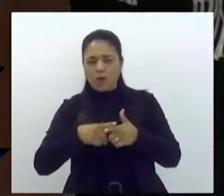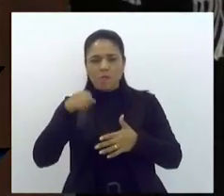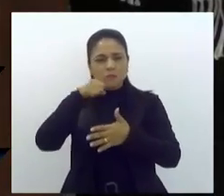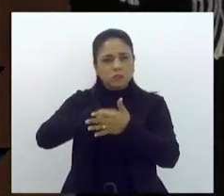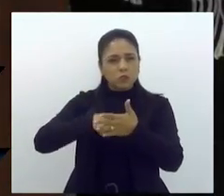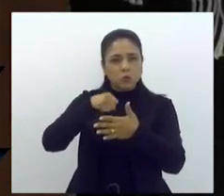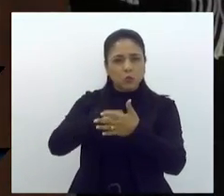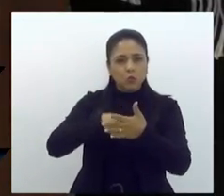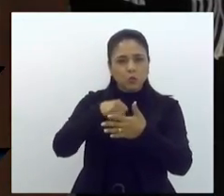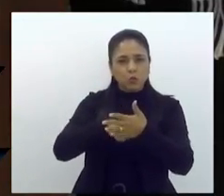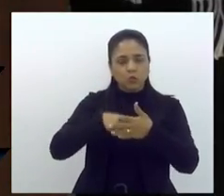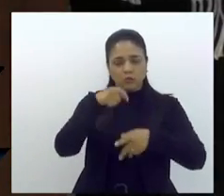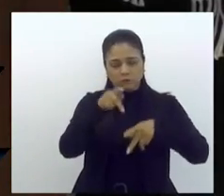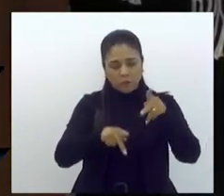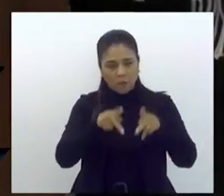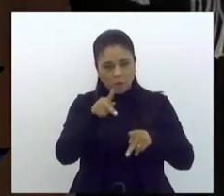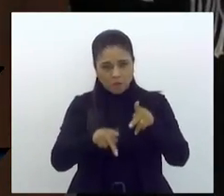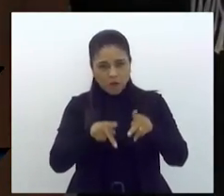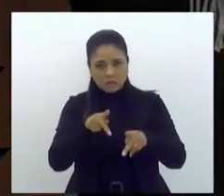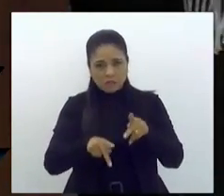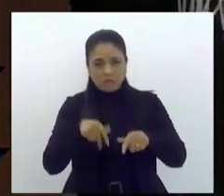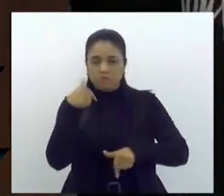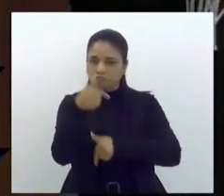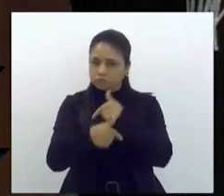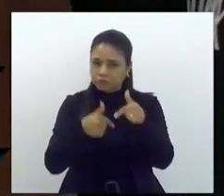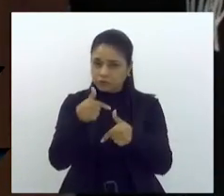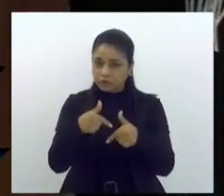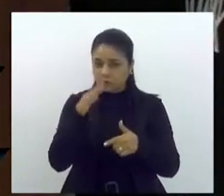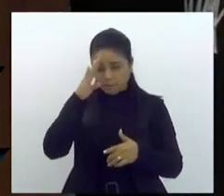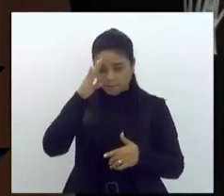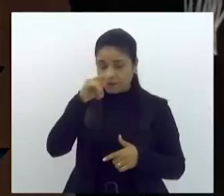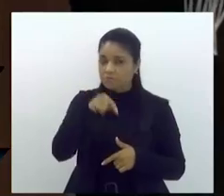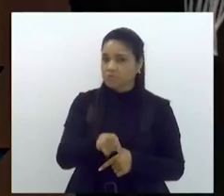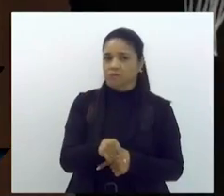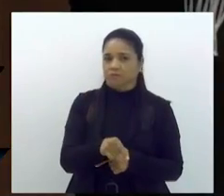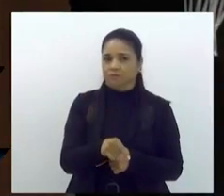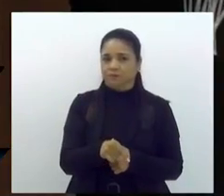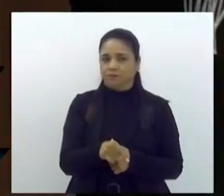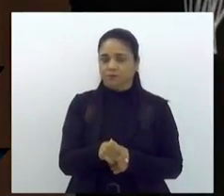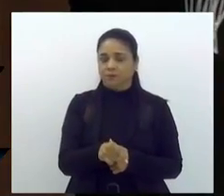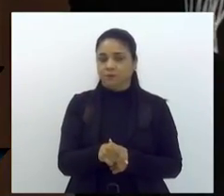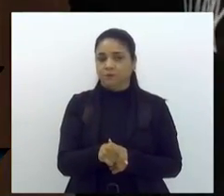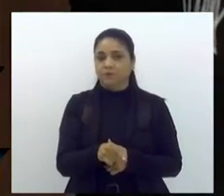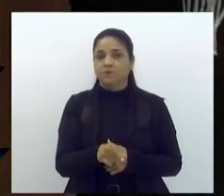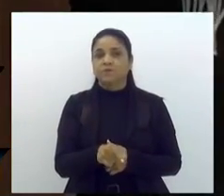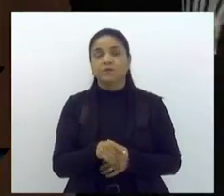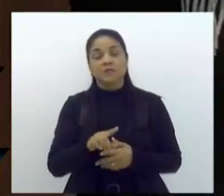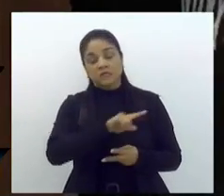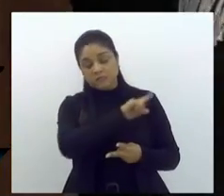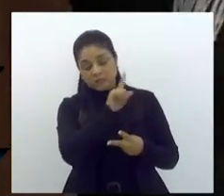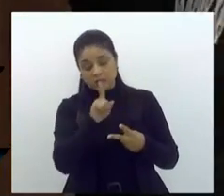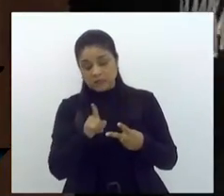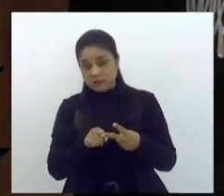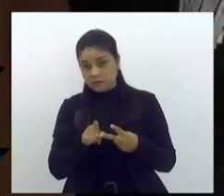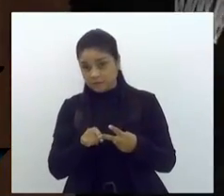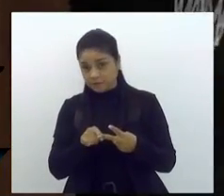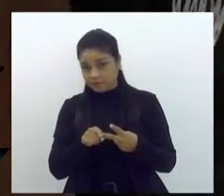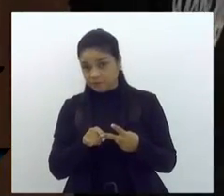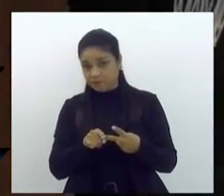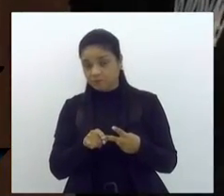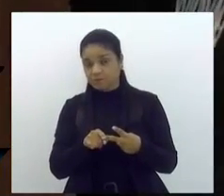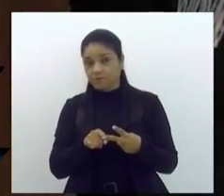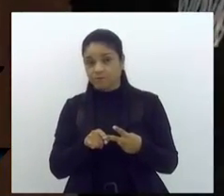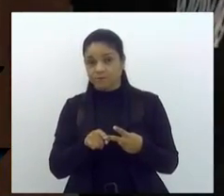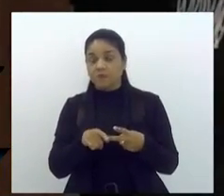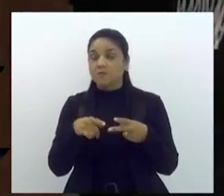trabalhador essa é a primeira e mais importante questão a segunda é que